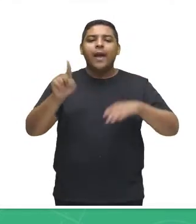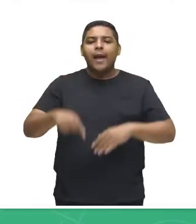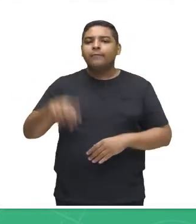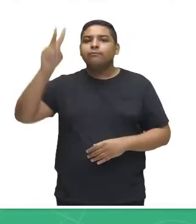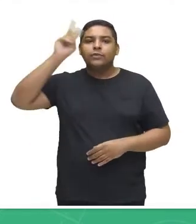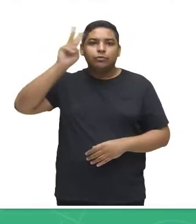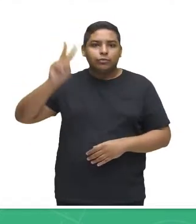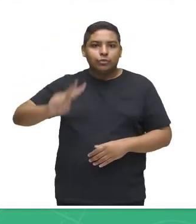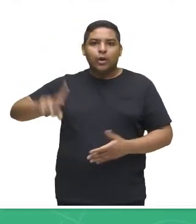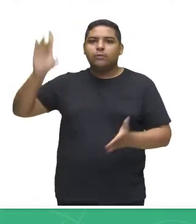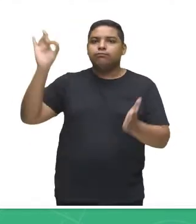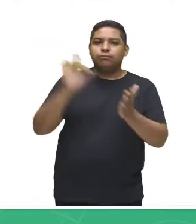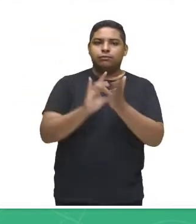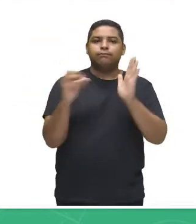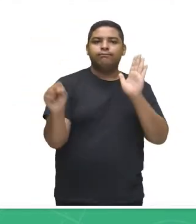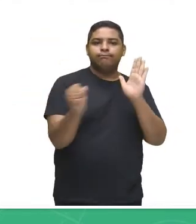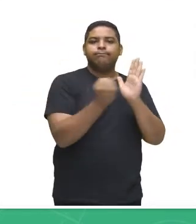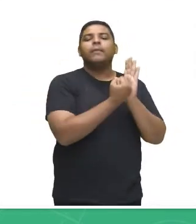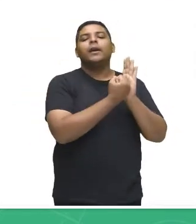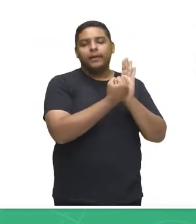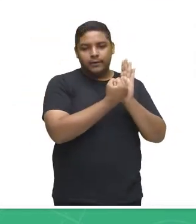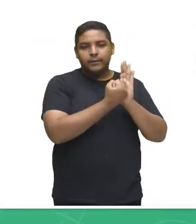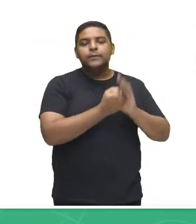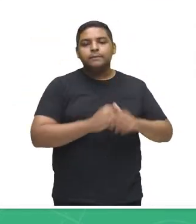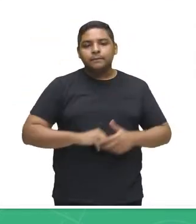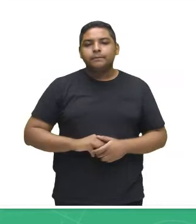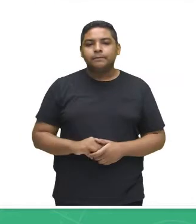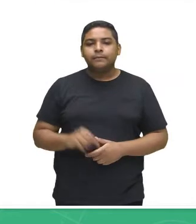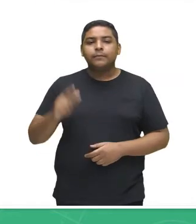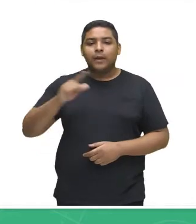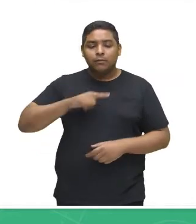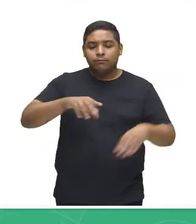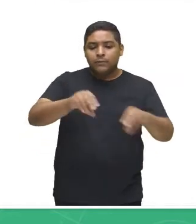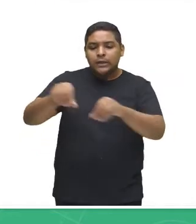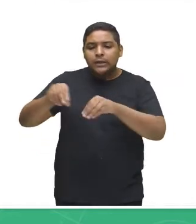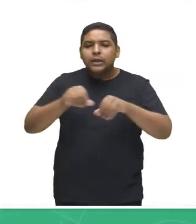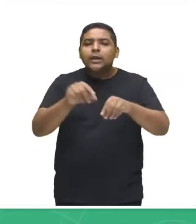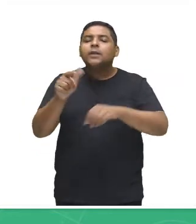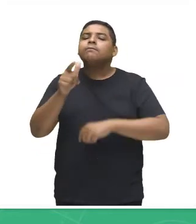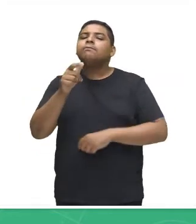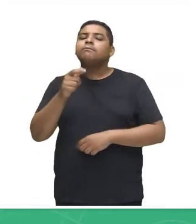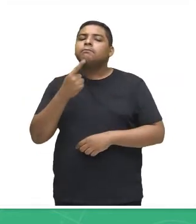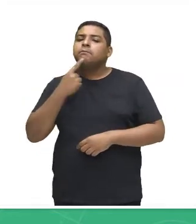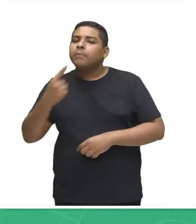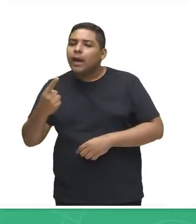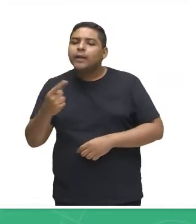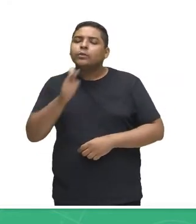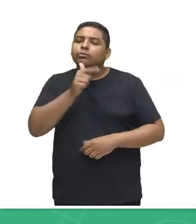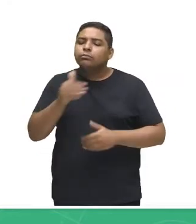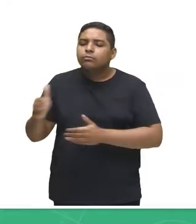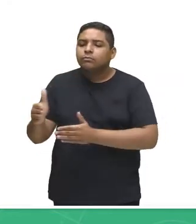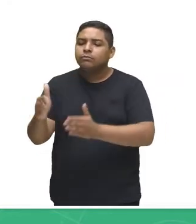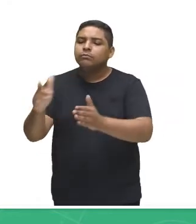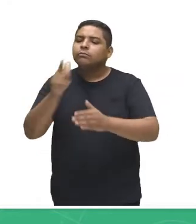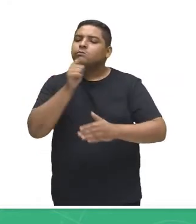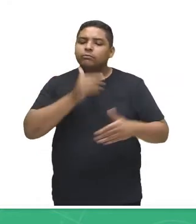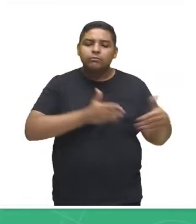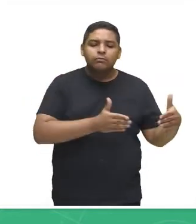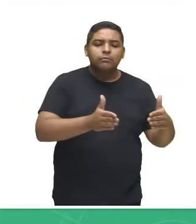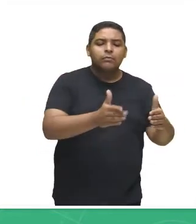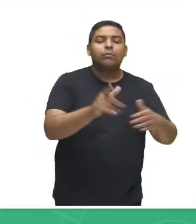não é verdade? Então, essas terras próximas a esses territórios, a essa área de rios aí, ela tem uma condição